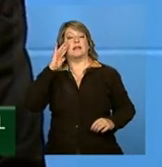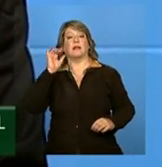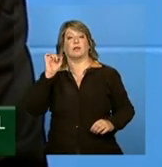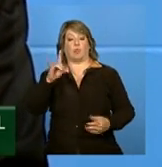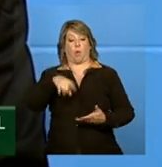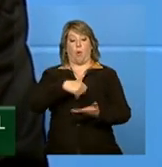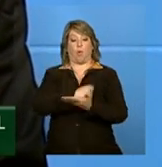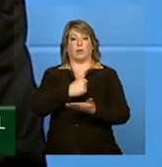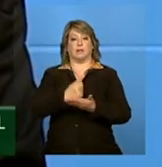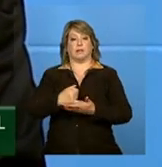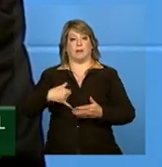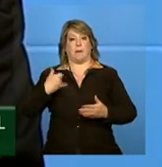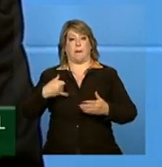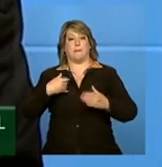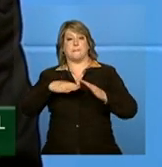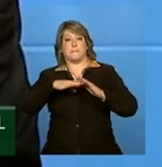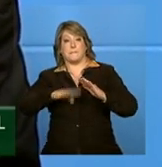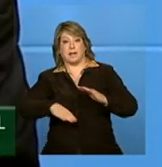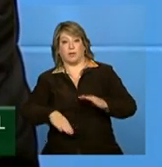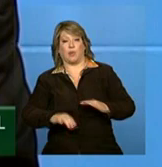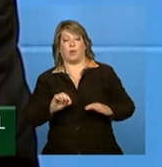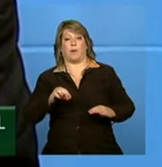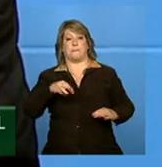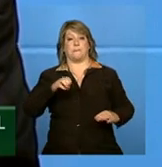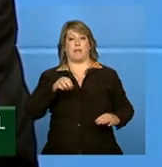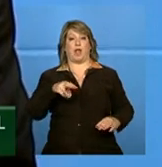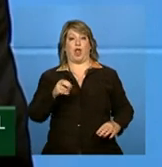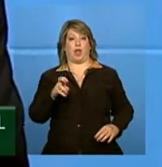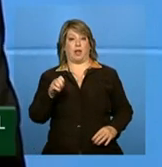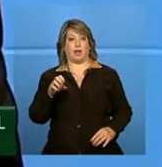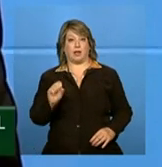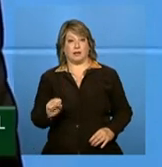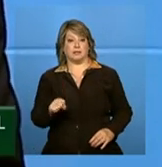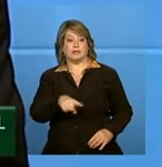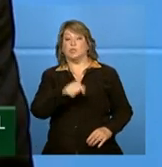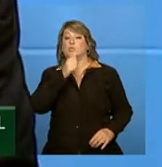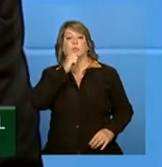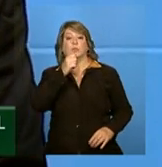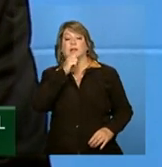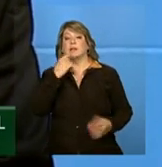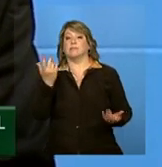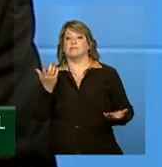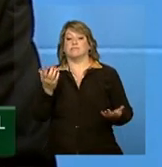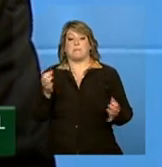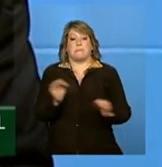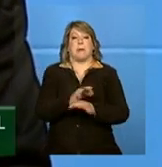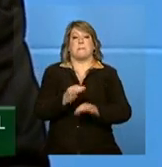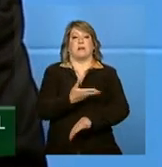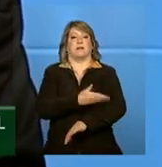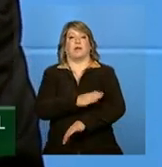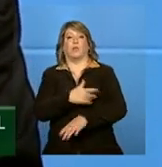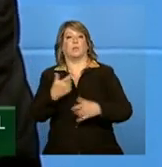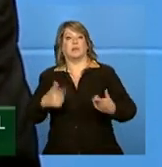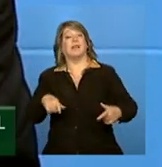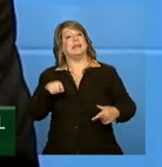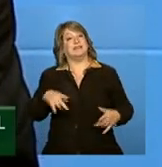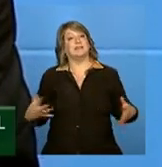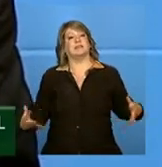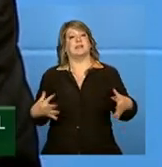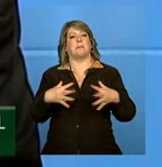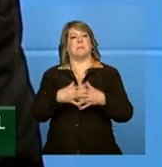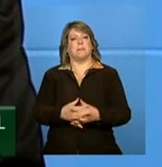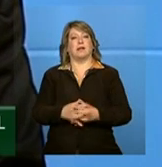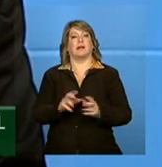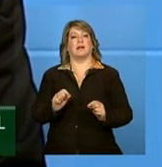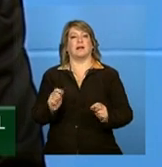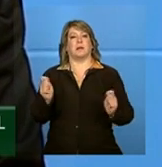contratação de menores não qualificados causa um obstáculo para o crescimento econômico e leva a repercussões de longo prazo